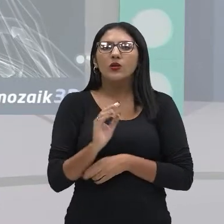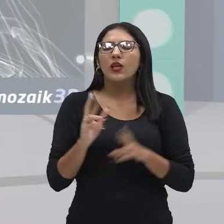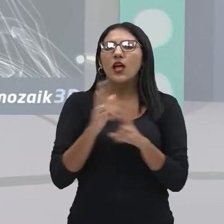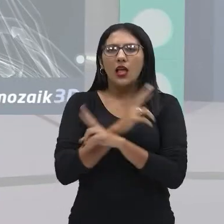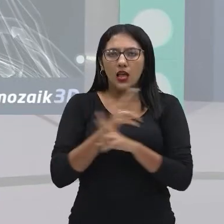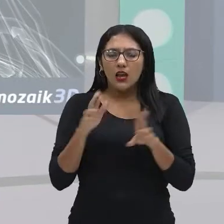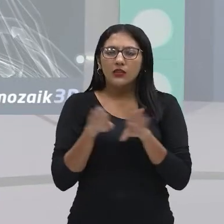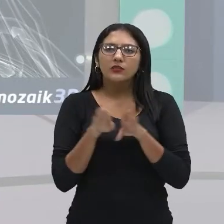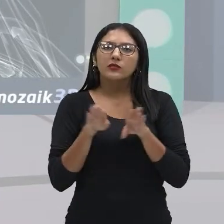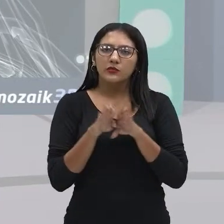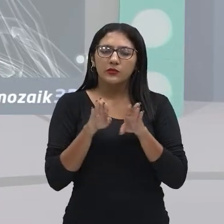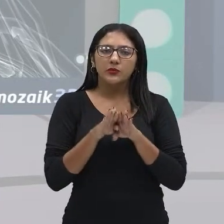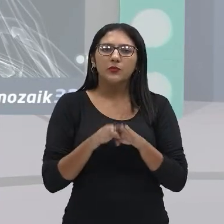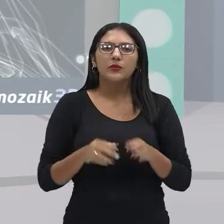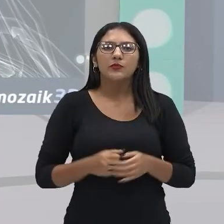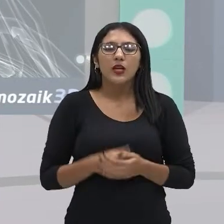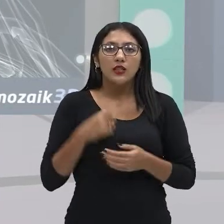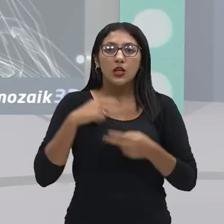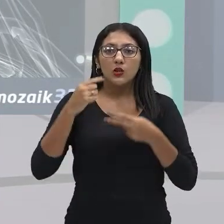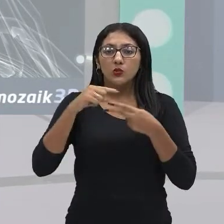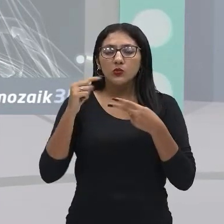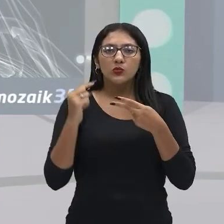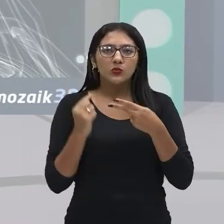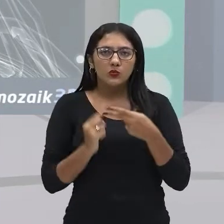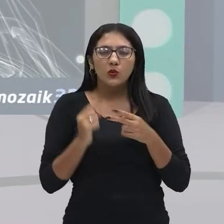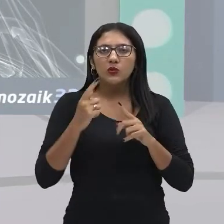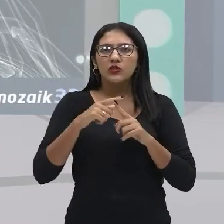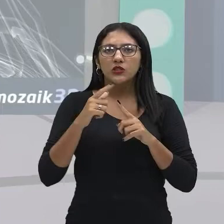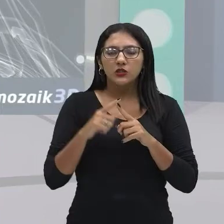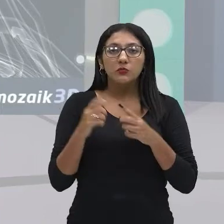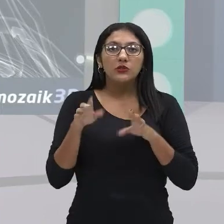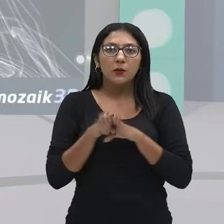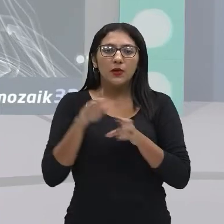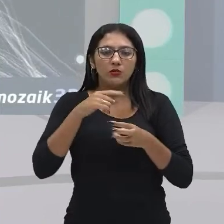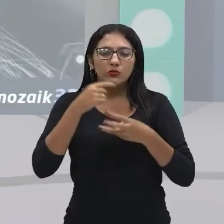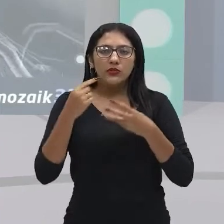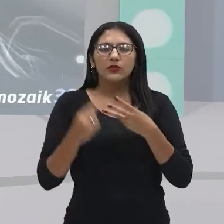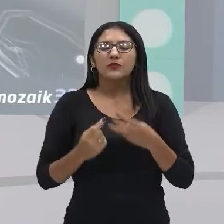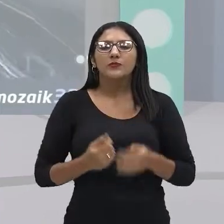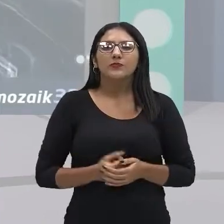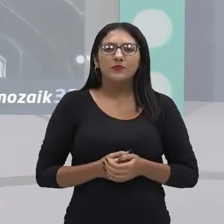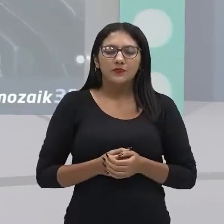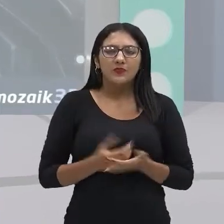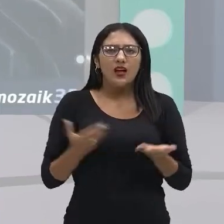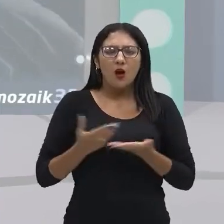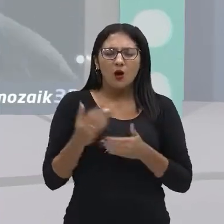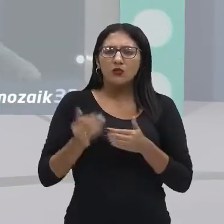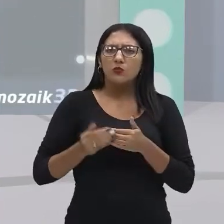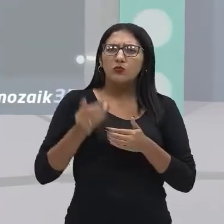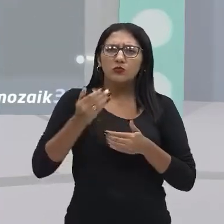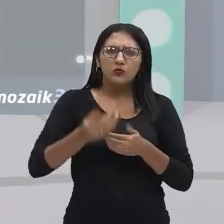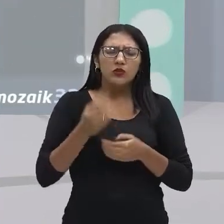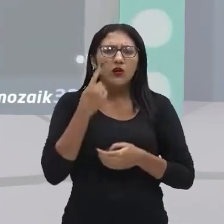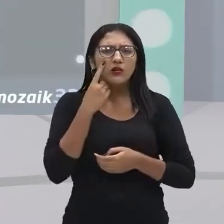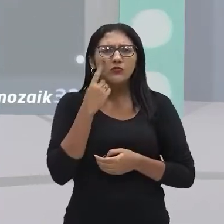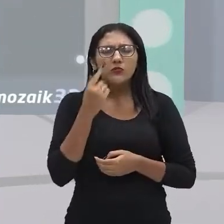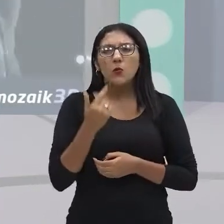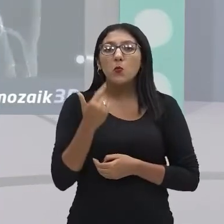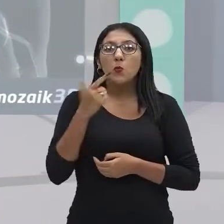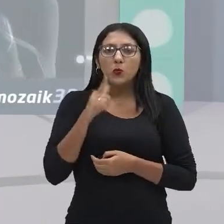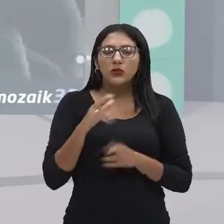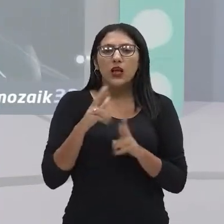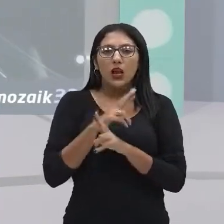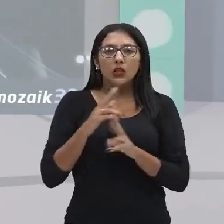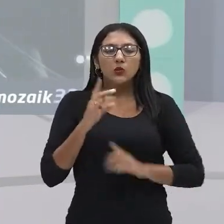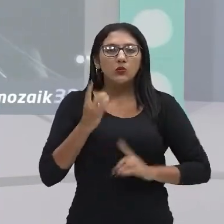paratireoides. Já vimos três: hipófise, tireoide e paratireoide. Vamos lá, vamos continuar vendo aqui. Então,